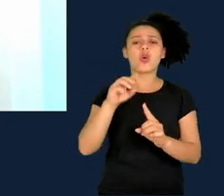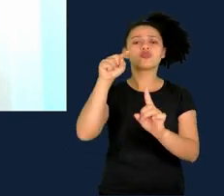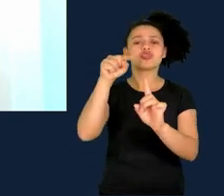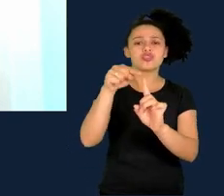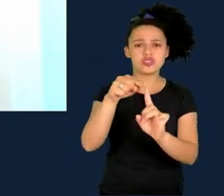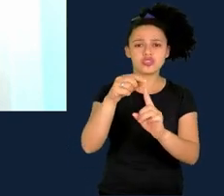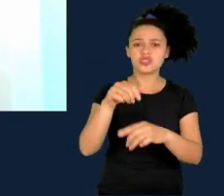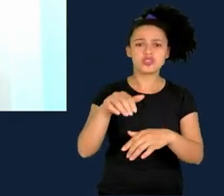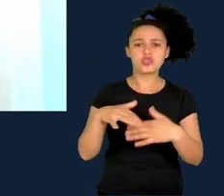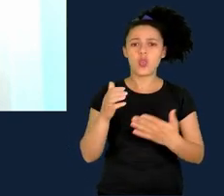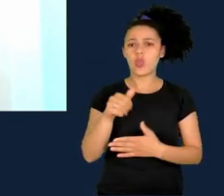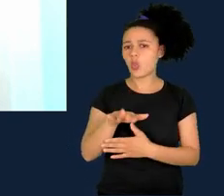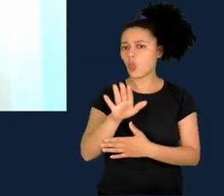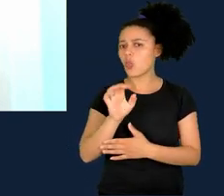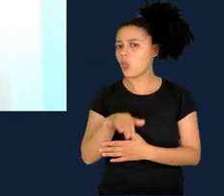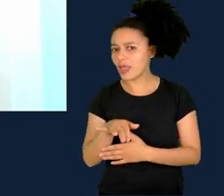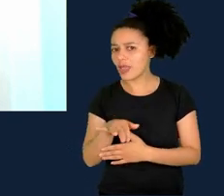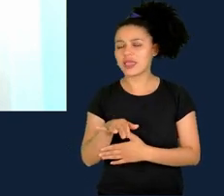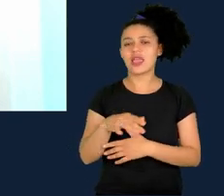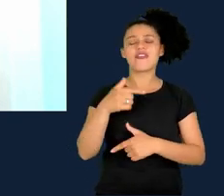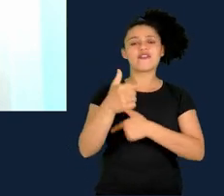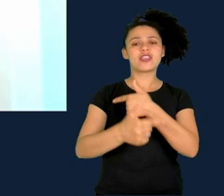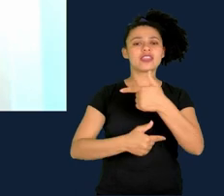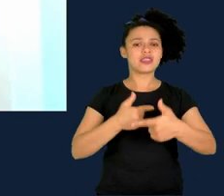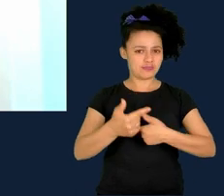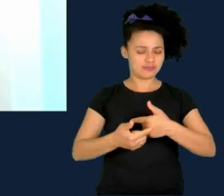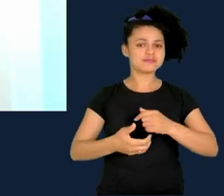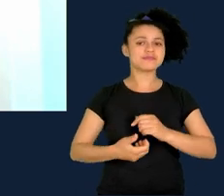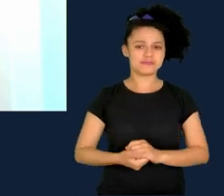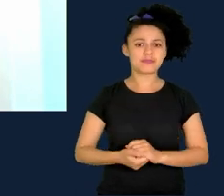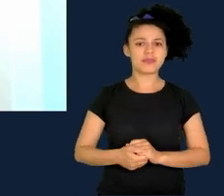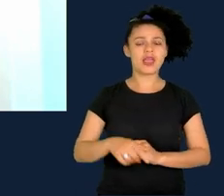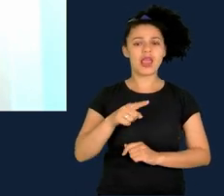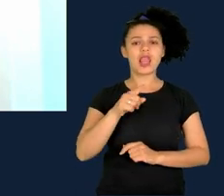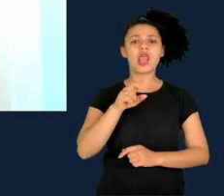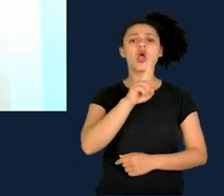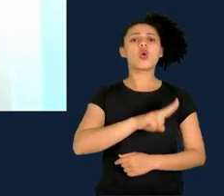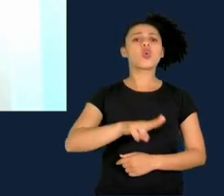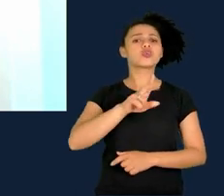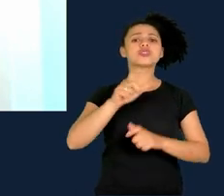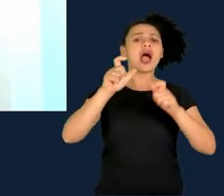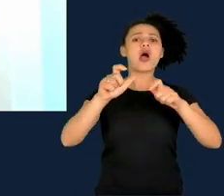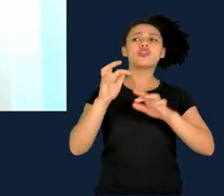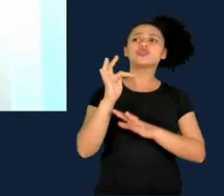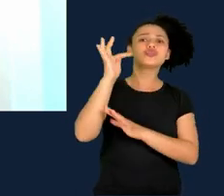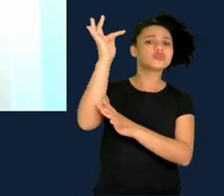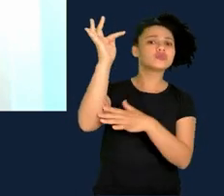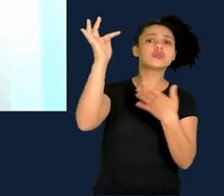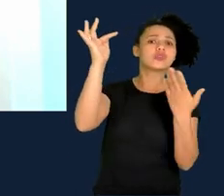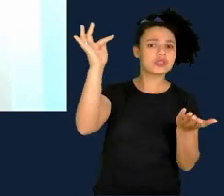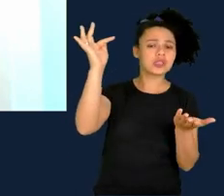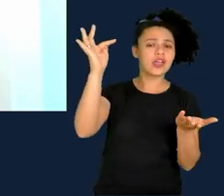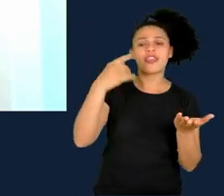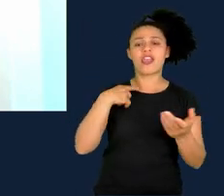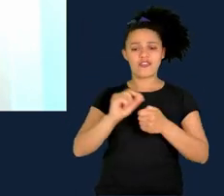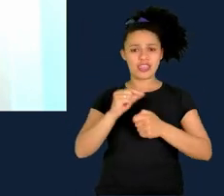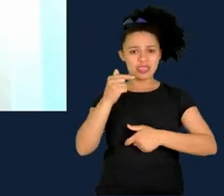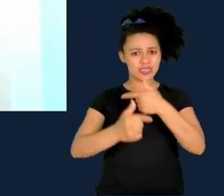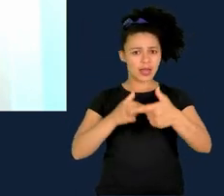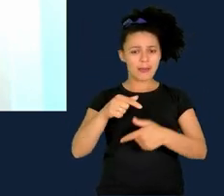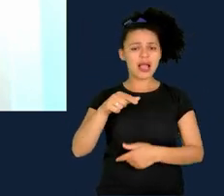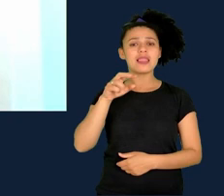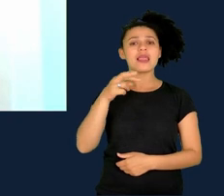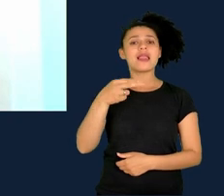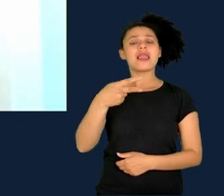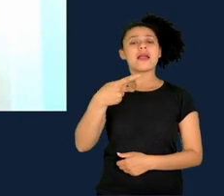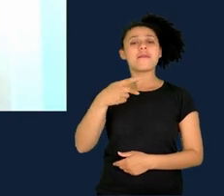a finalidade desse trabalho, né? Ela vai ser útil para quê? Estamos fazendo esse trabalho para quê, né?